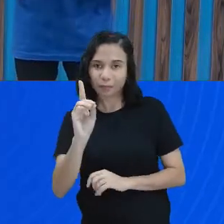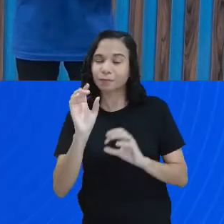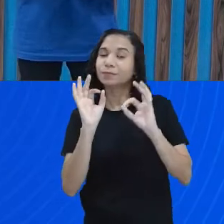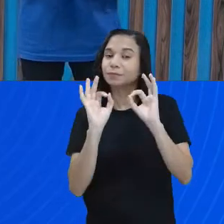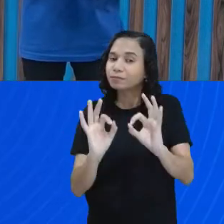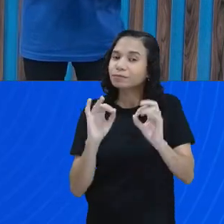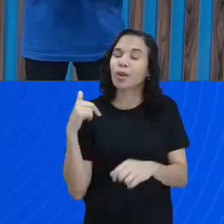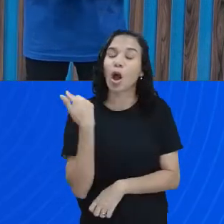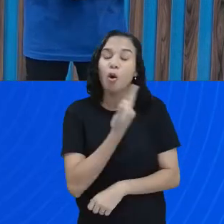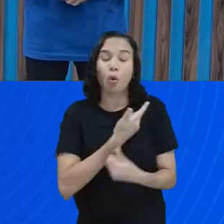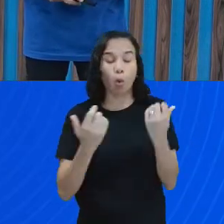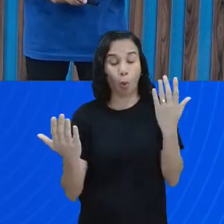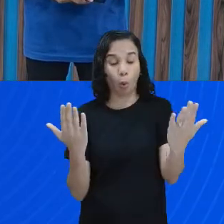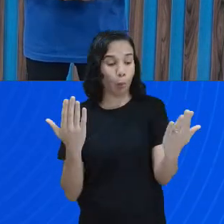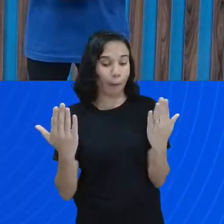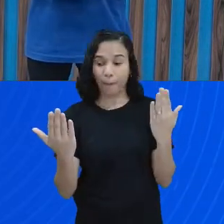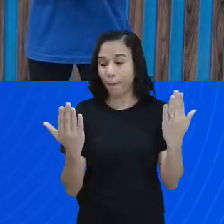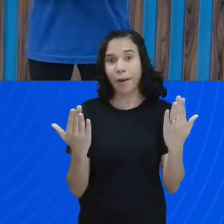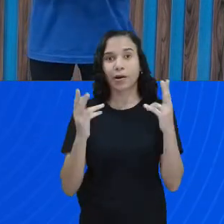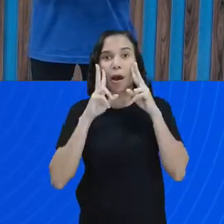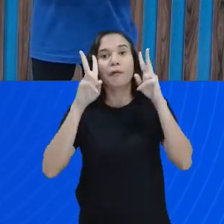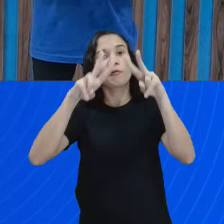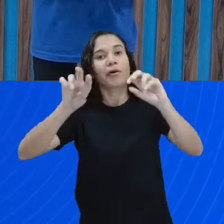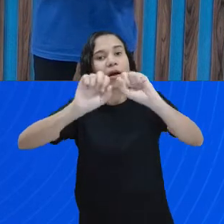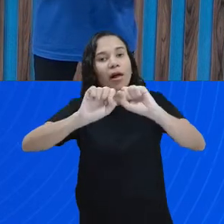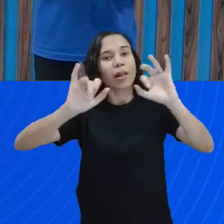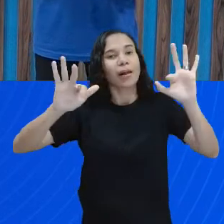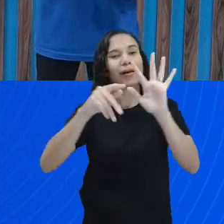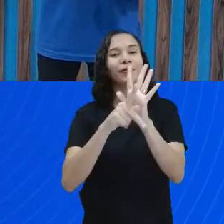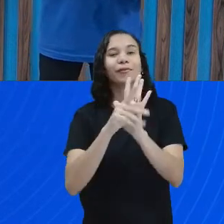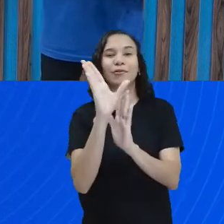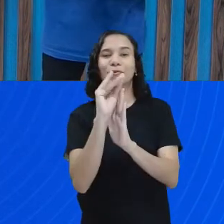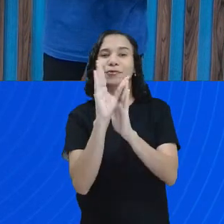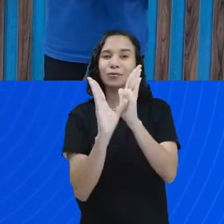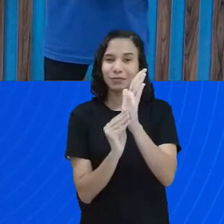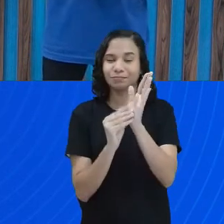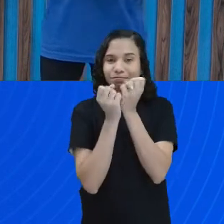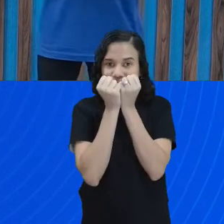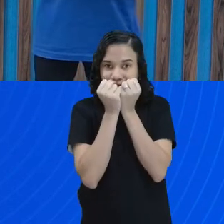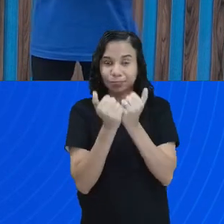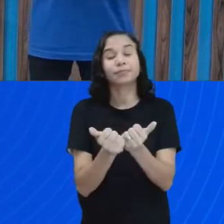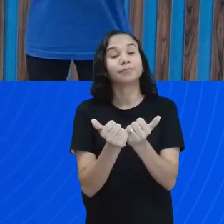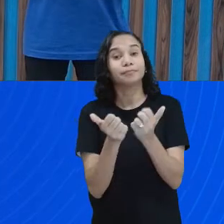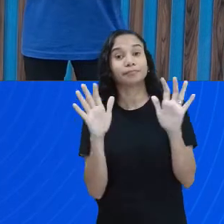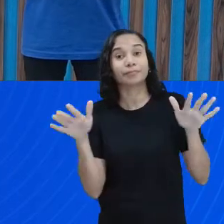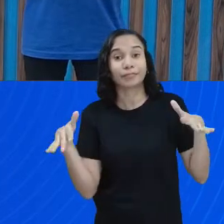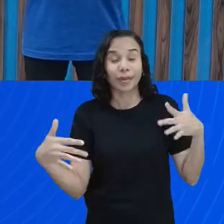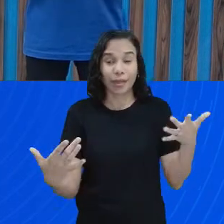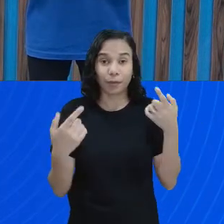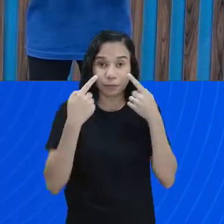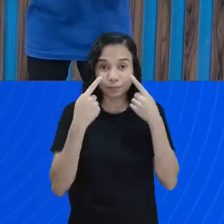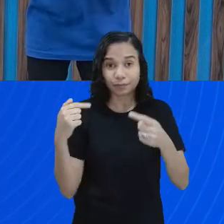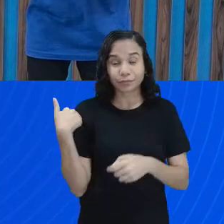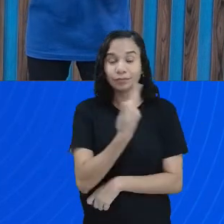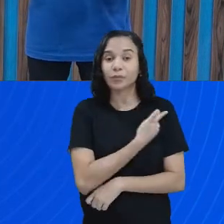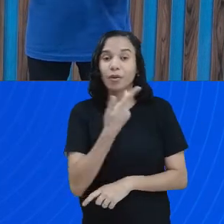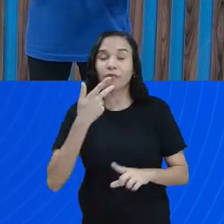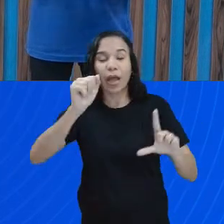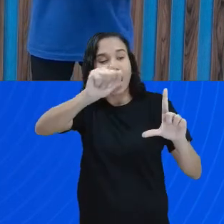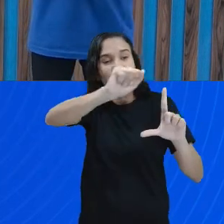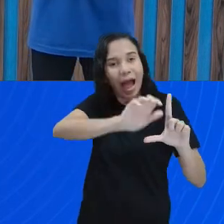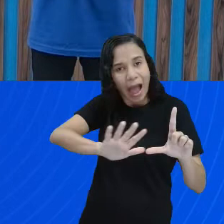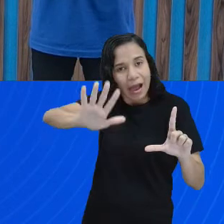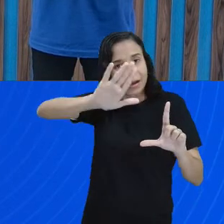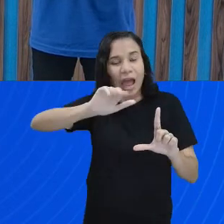tridimensional. A gente vai comparar aí e ver bem direitinho aí esse conteúdo numa boa. Bom, então quando a gente vai falar de área, a gente vai